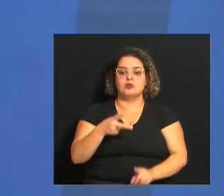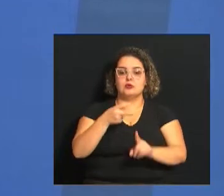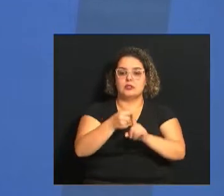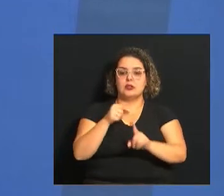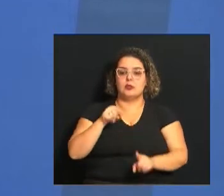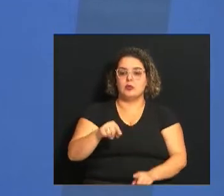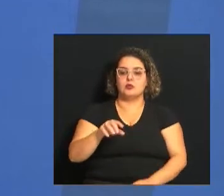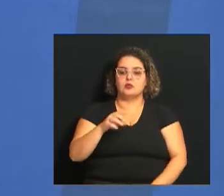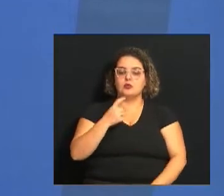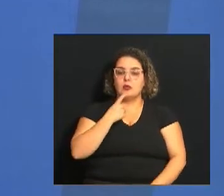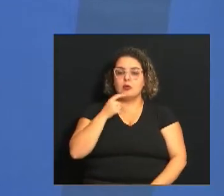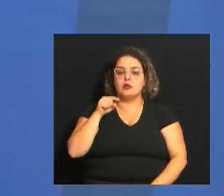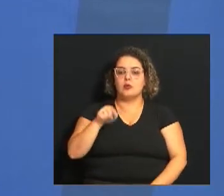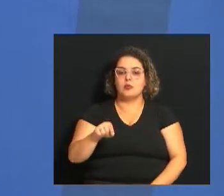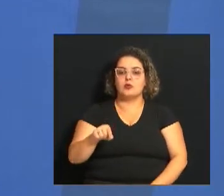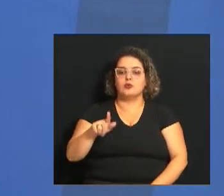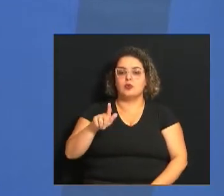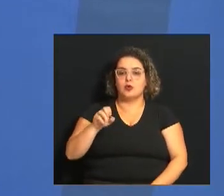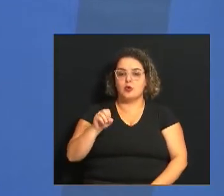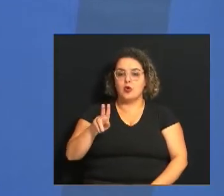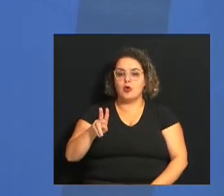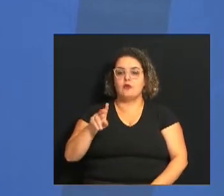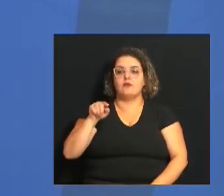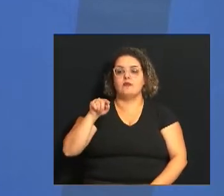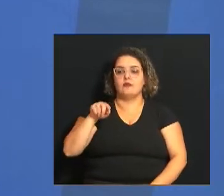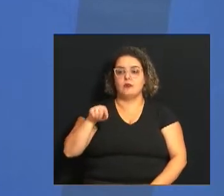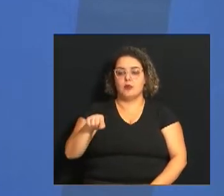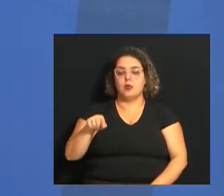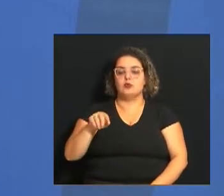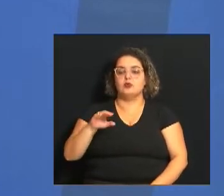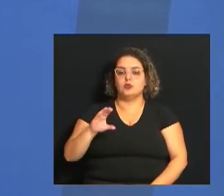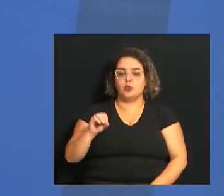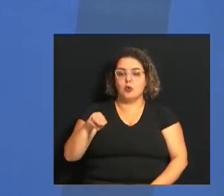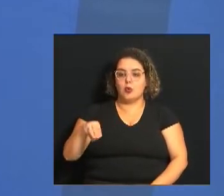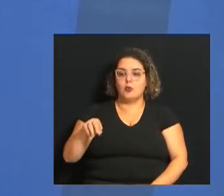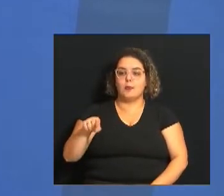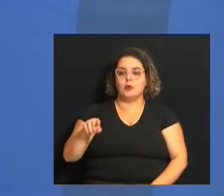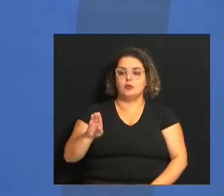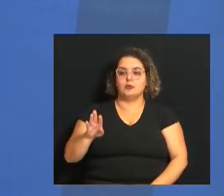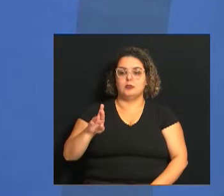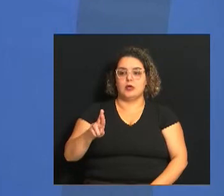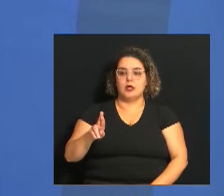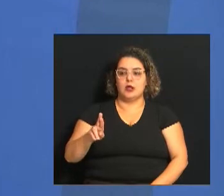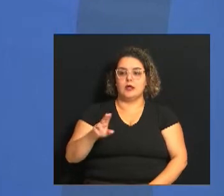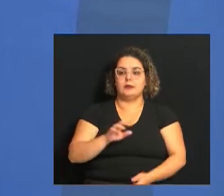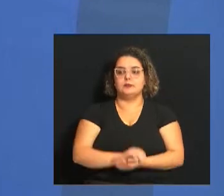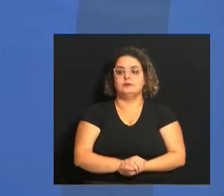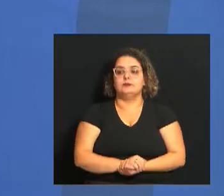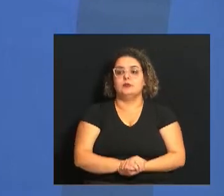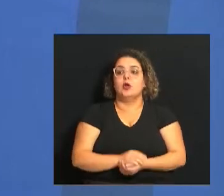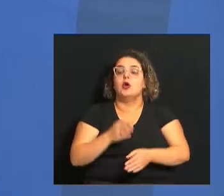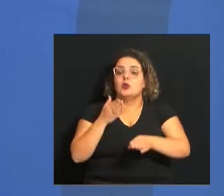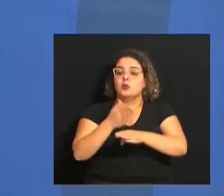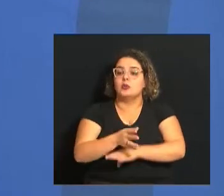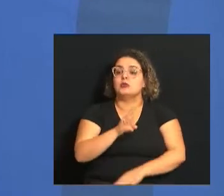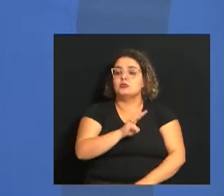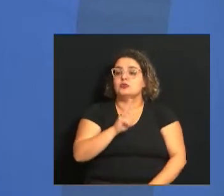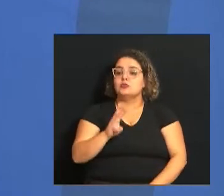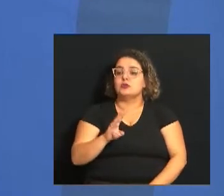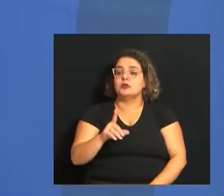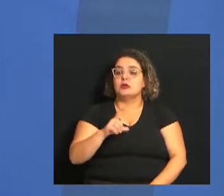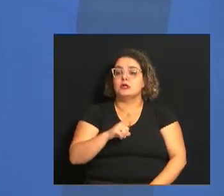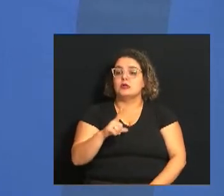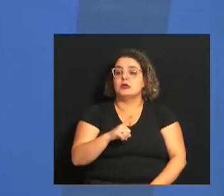vacina.campinas.sp.gov.br. E a gente lembra que não é só da vacina de Covid que a gente está falando agora quando entra no site. A gente tem